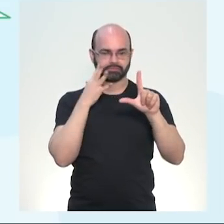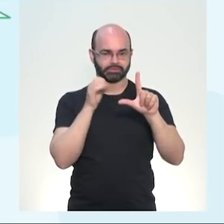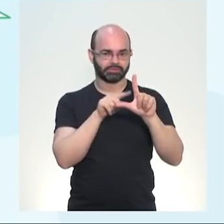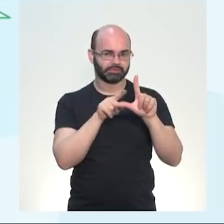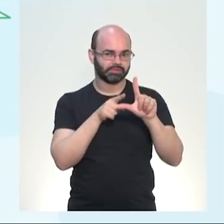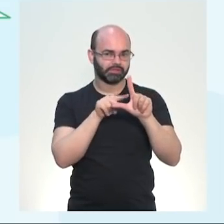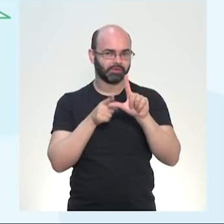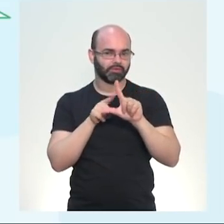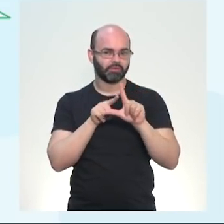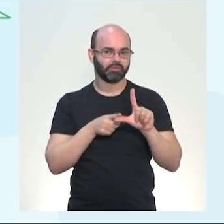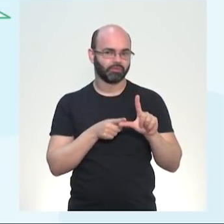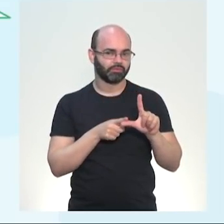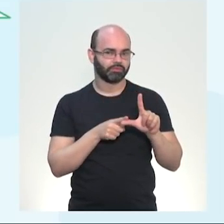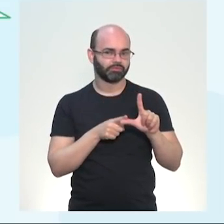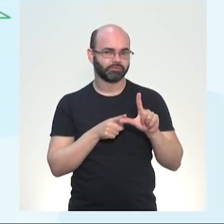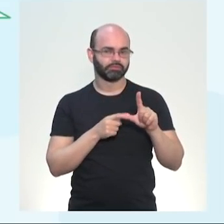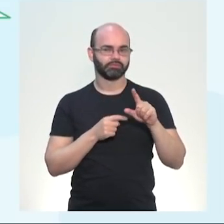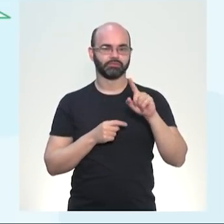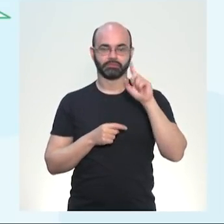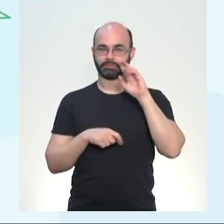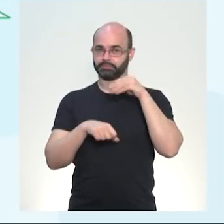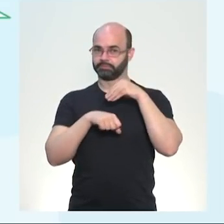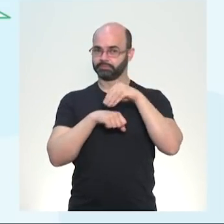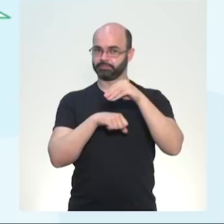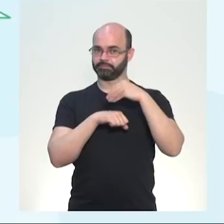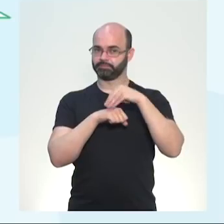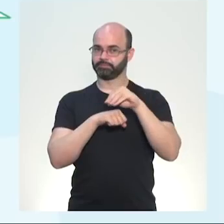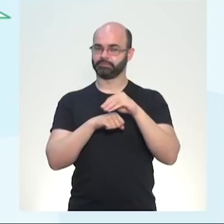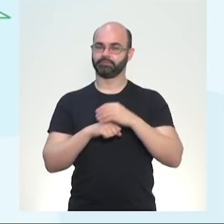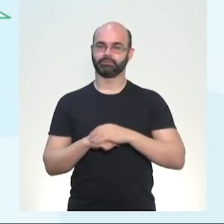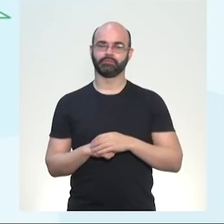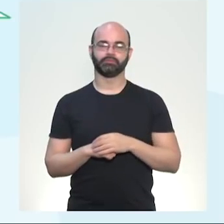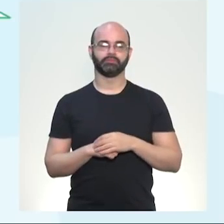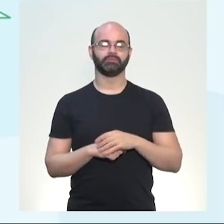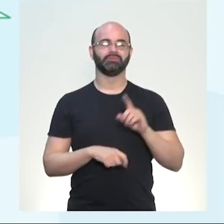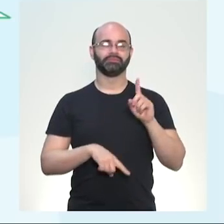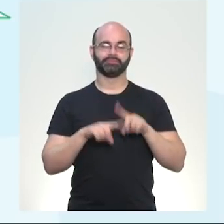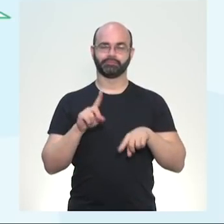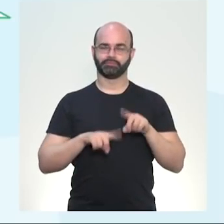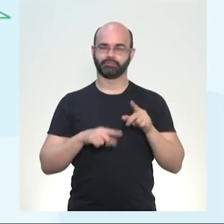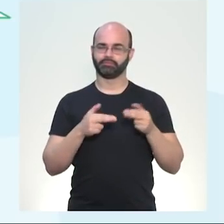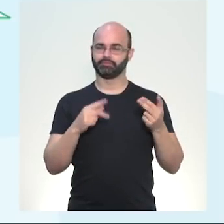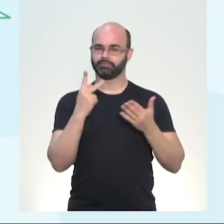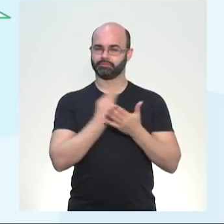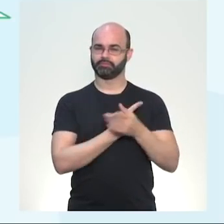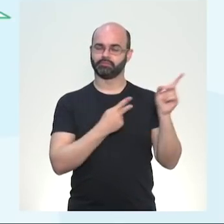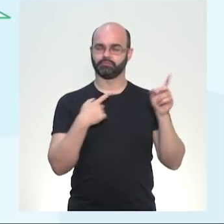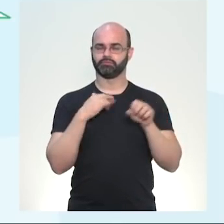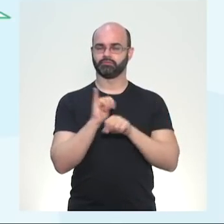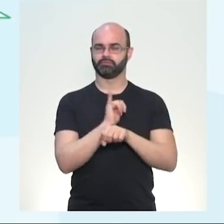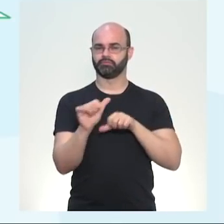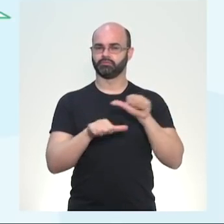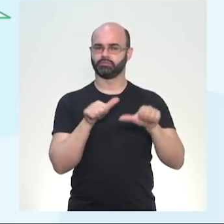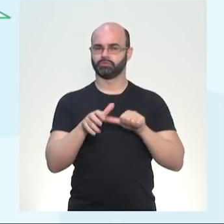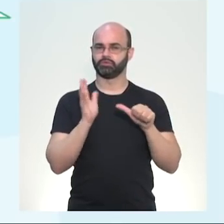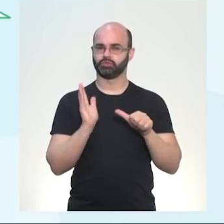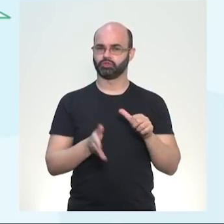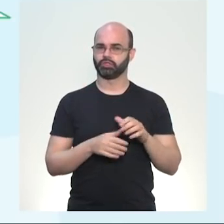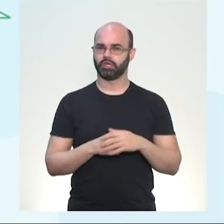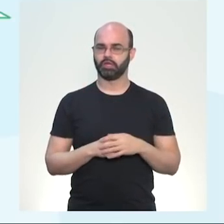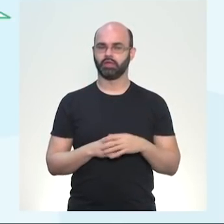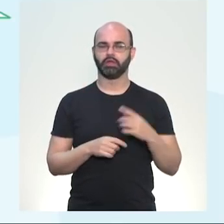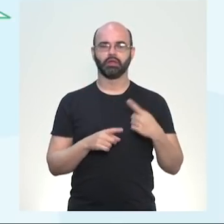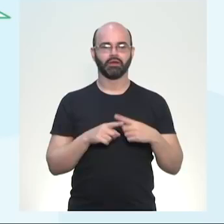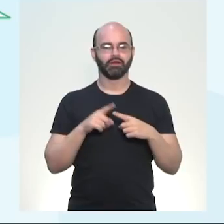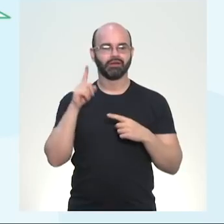Reparem no seguinte, tá? Só uma orientação. No material tá errado lá, tá? Eu já corrigi. No material, Tony, lá tá